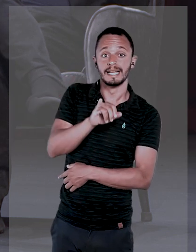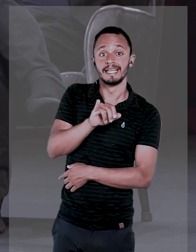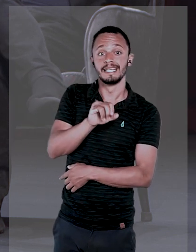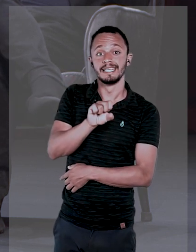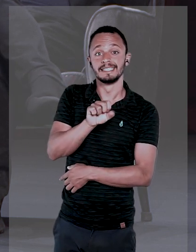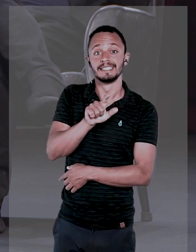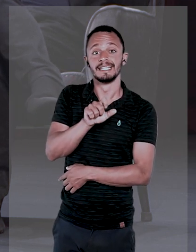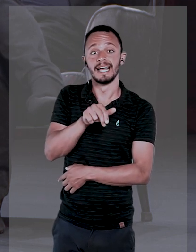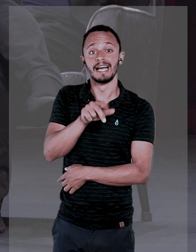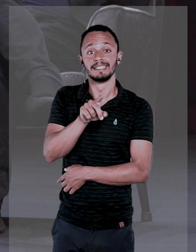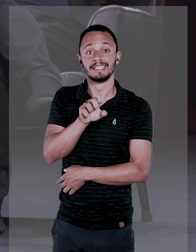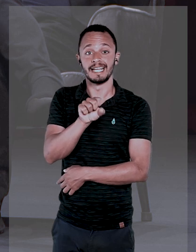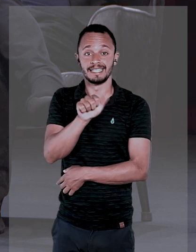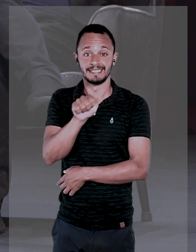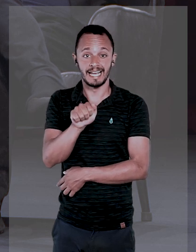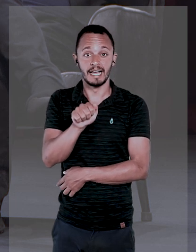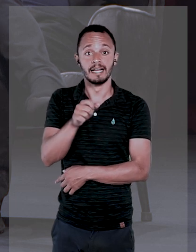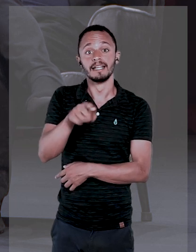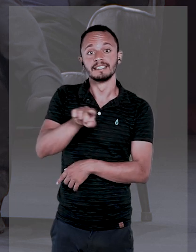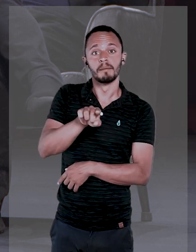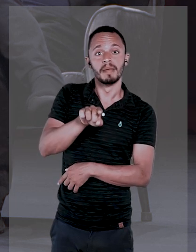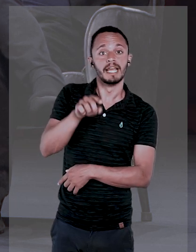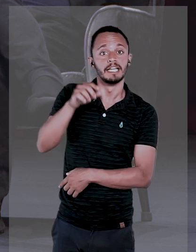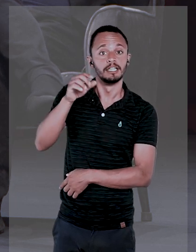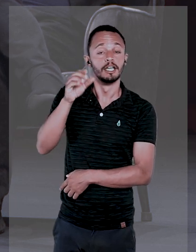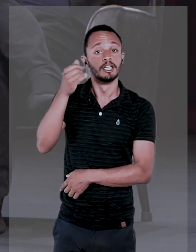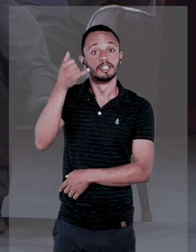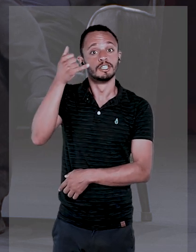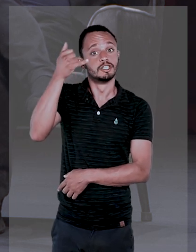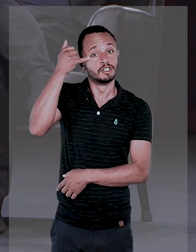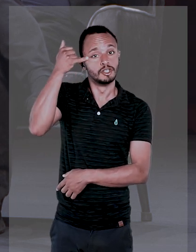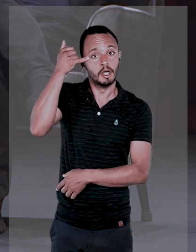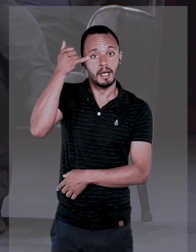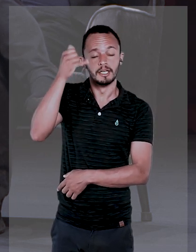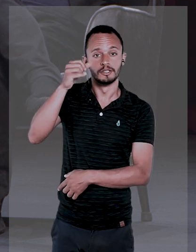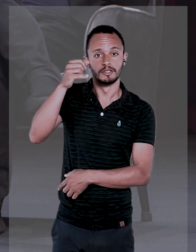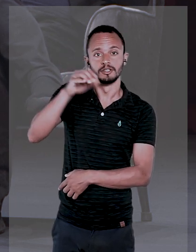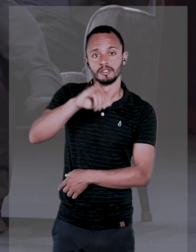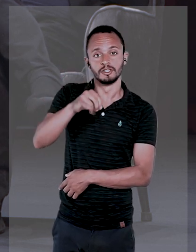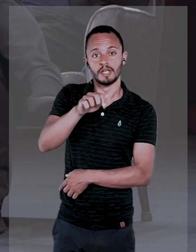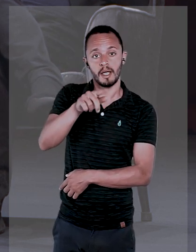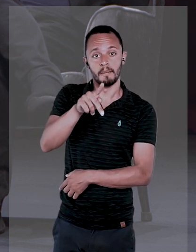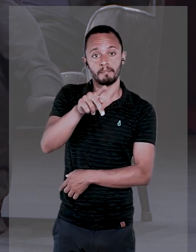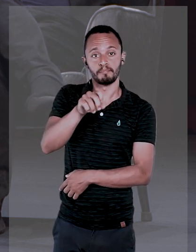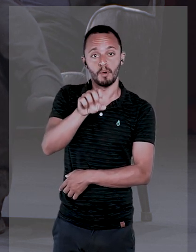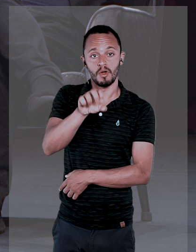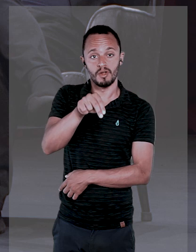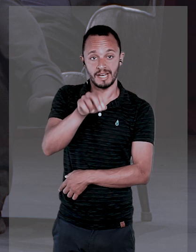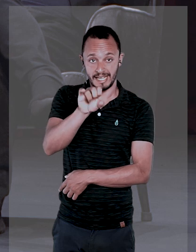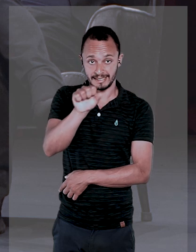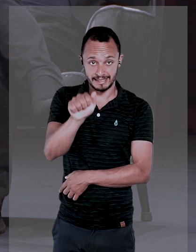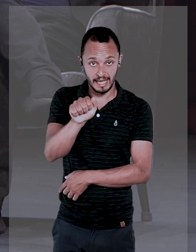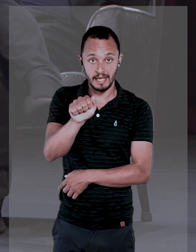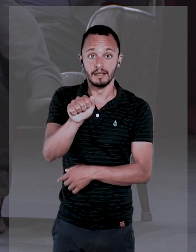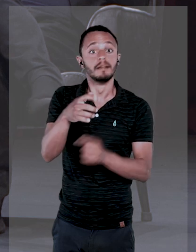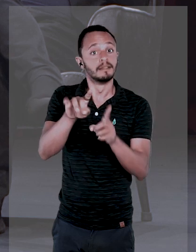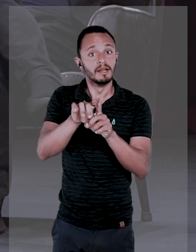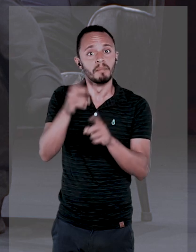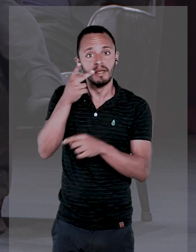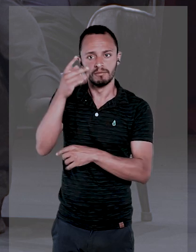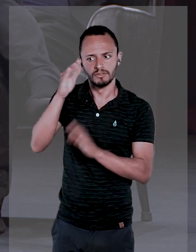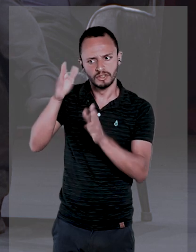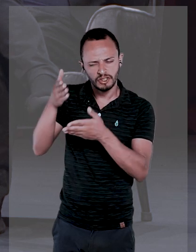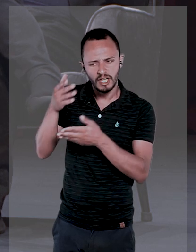cultura islandesa e sobre uma certa cultura japonesa, eu queria muito, e há muitos anos que eu queria passar por